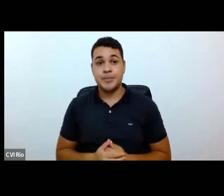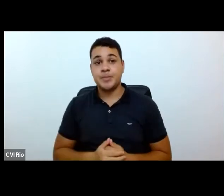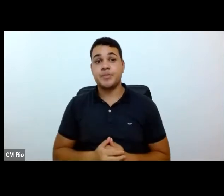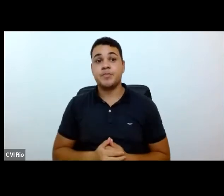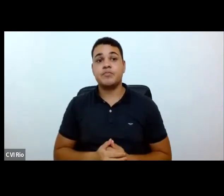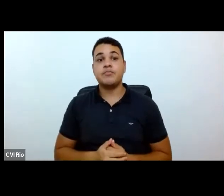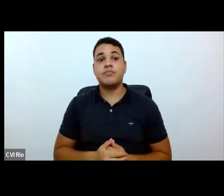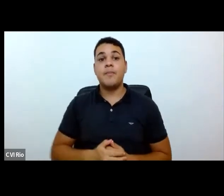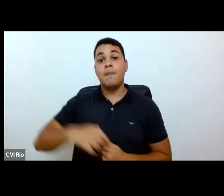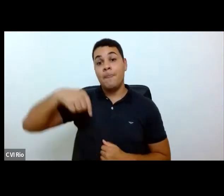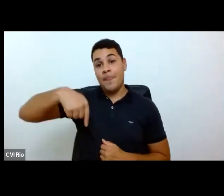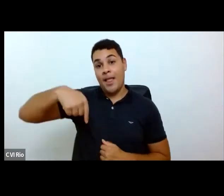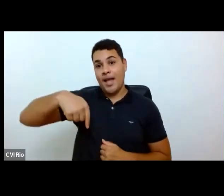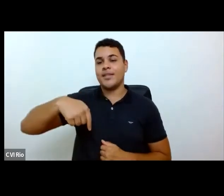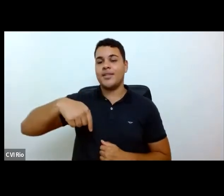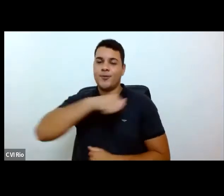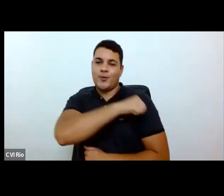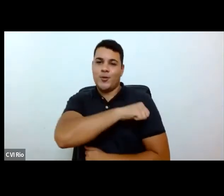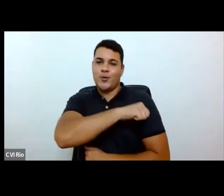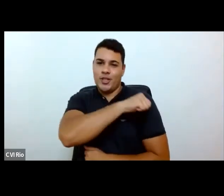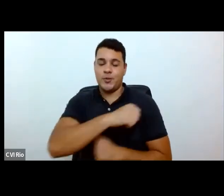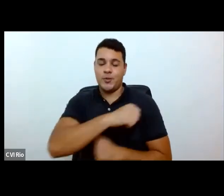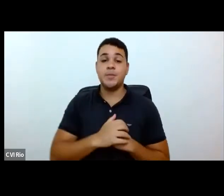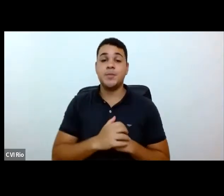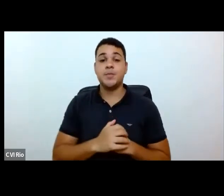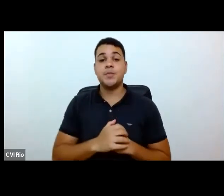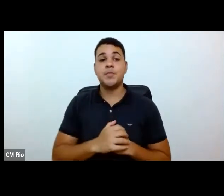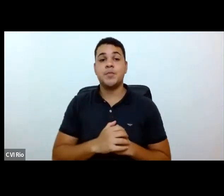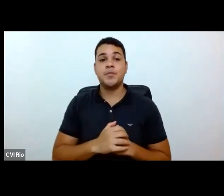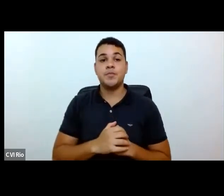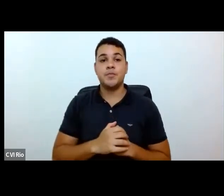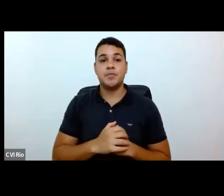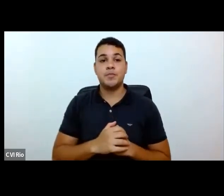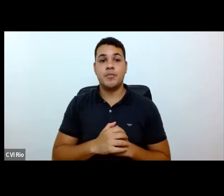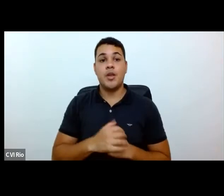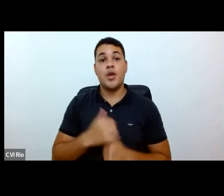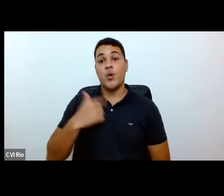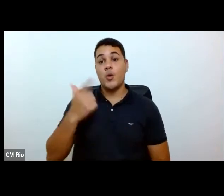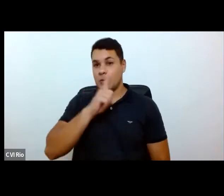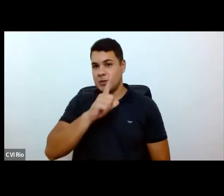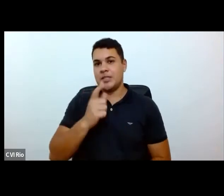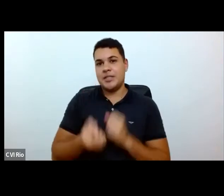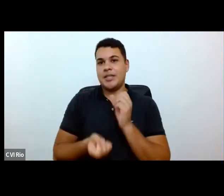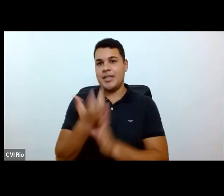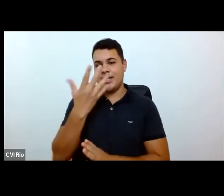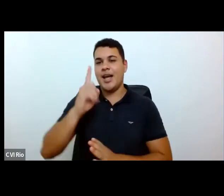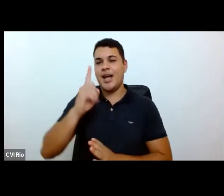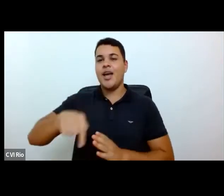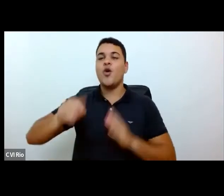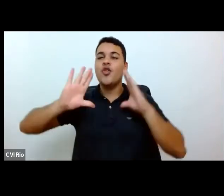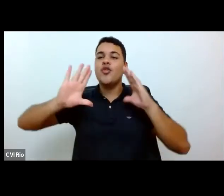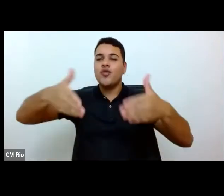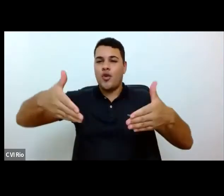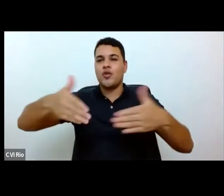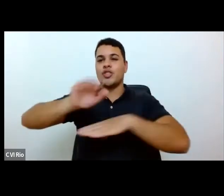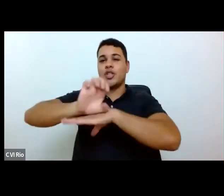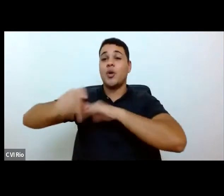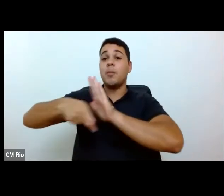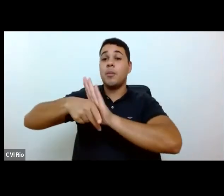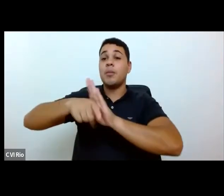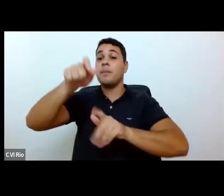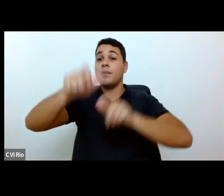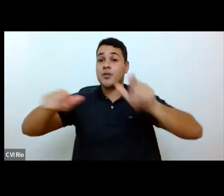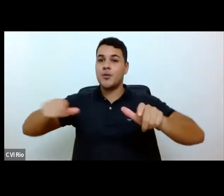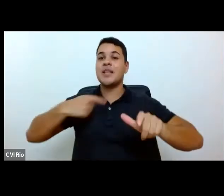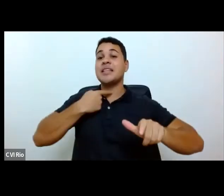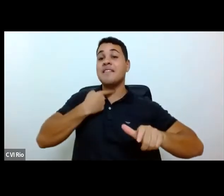eu construo desde 2016 o Fórum Estadual de Travestis Transsexuais, que é a reunião de